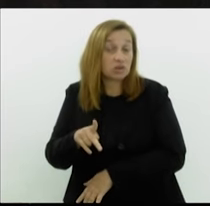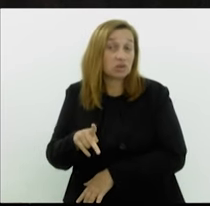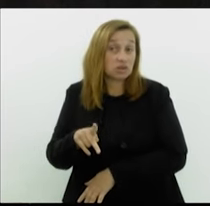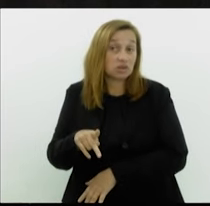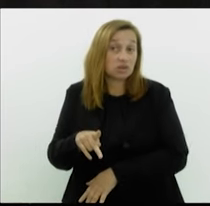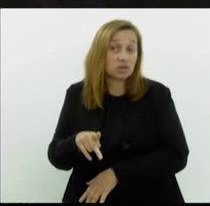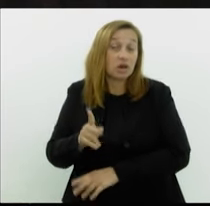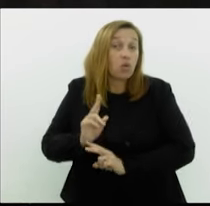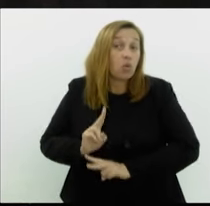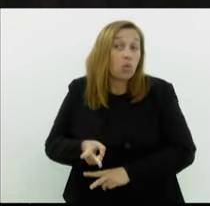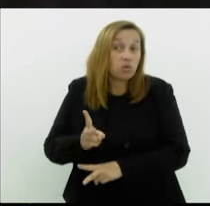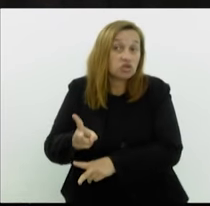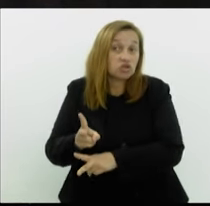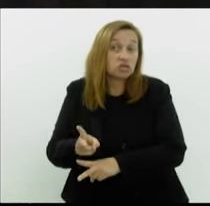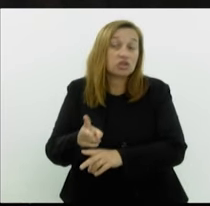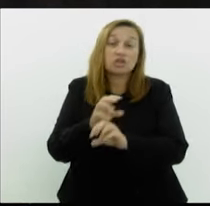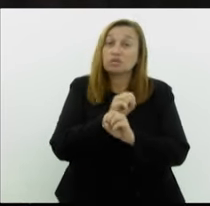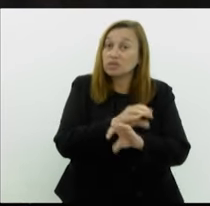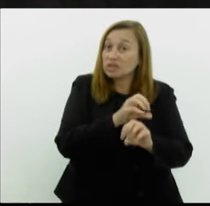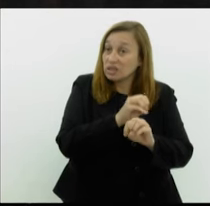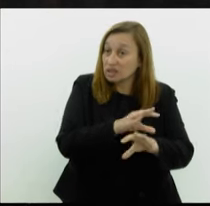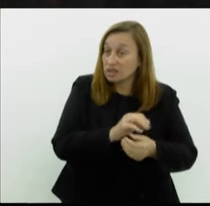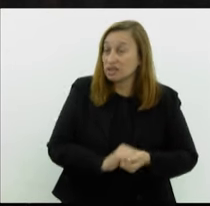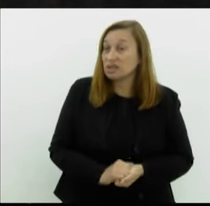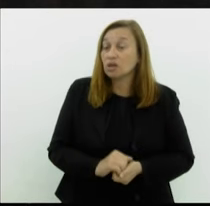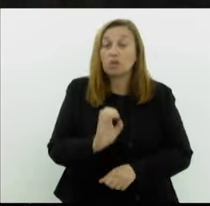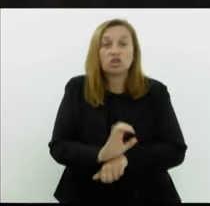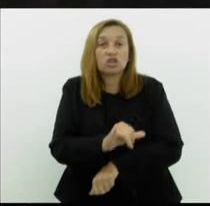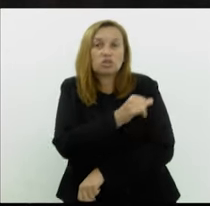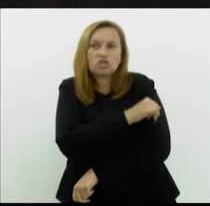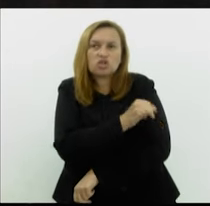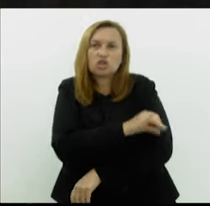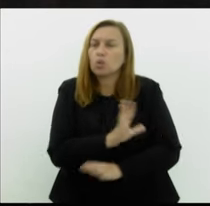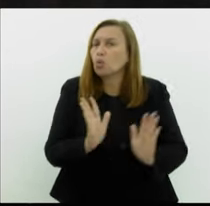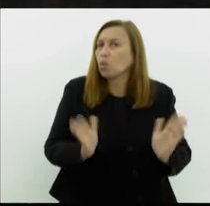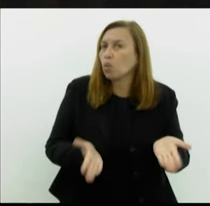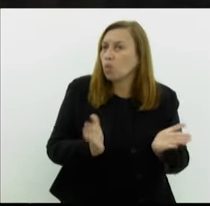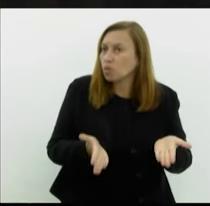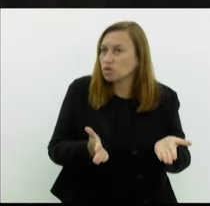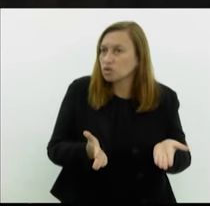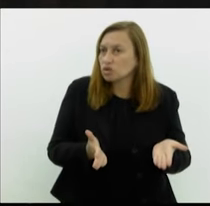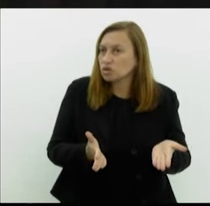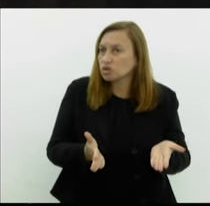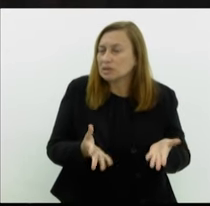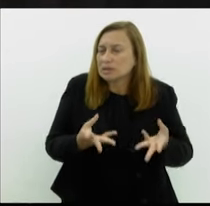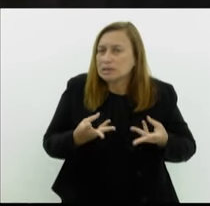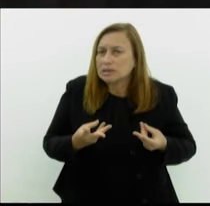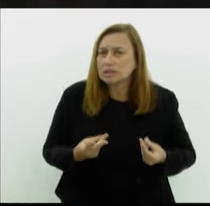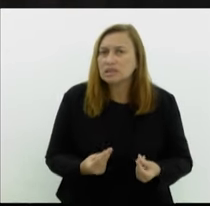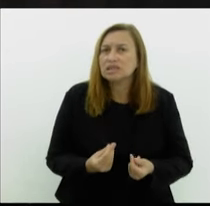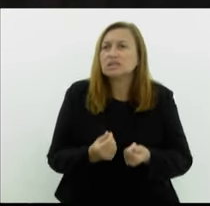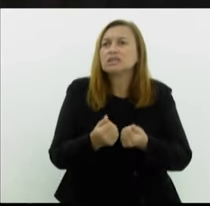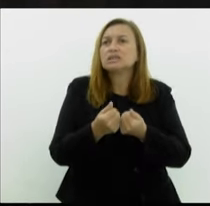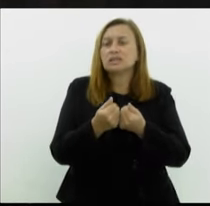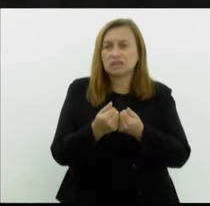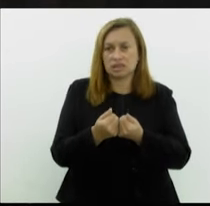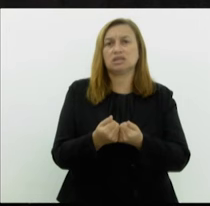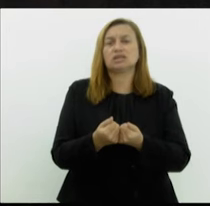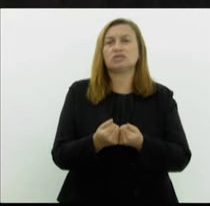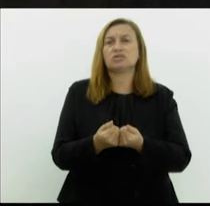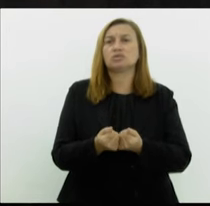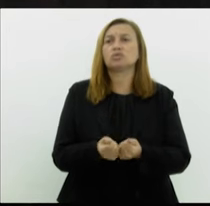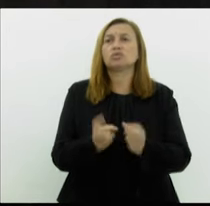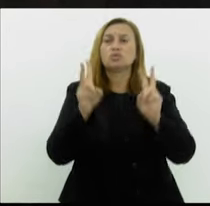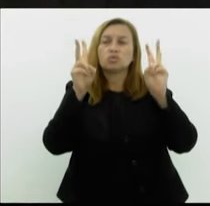para a continuidade das aulas. O Estado do Rio de Janeiro hoje vive de uma maneira muito sensível, inclusive no que tange